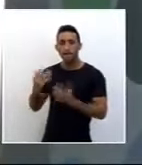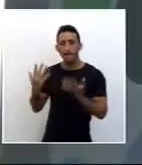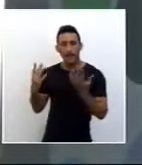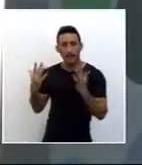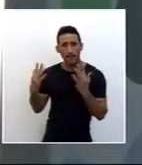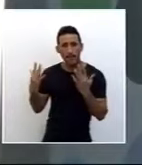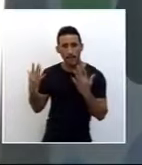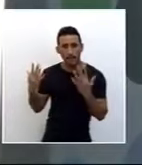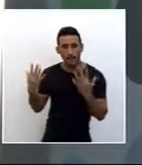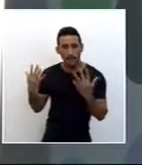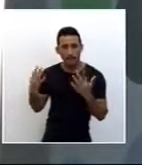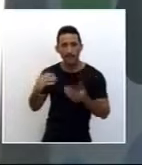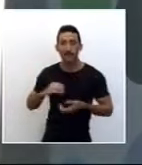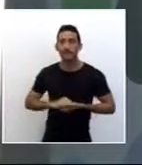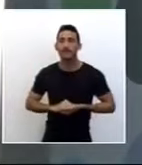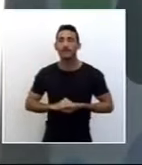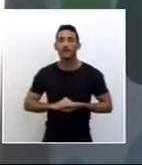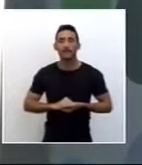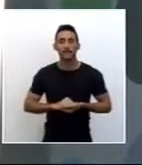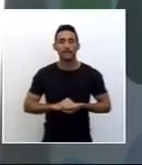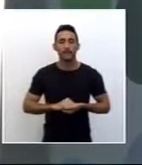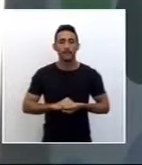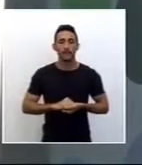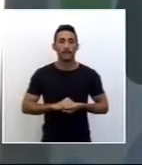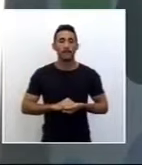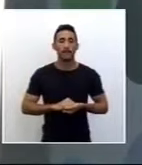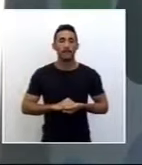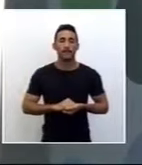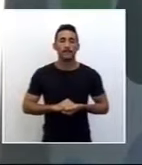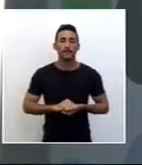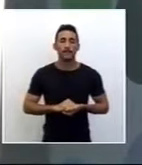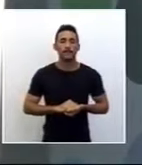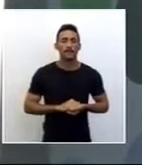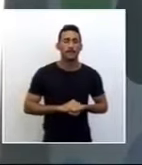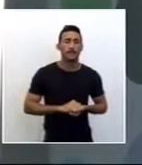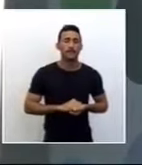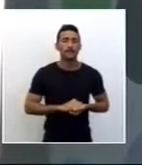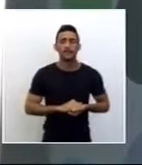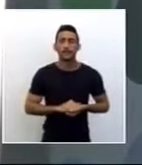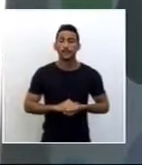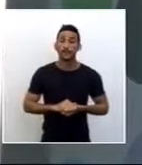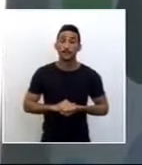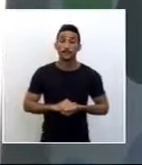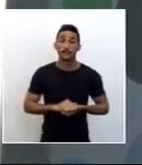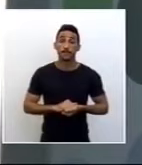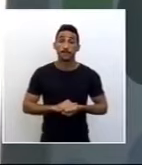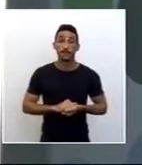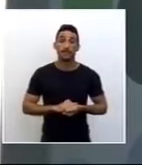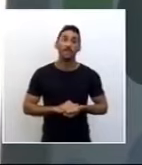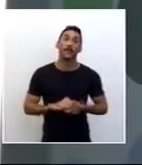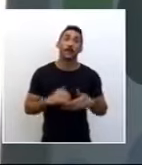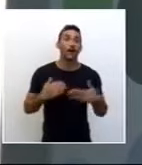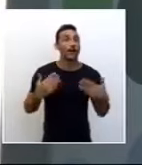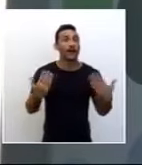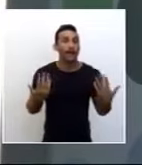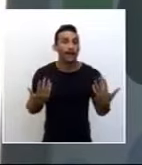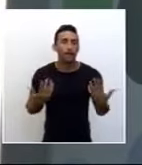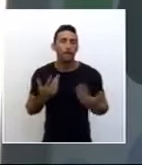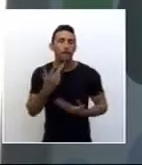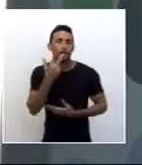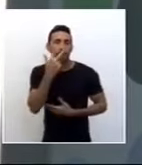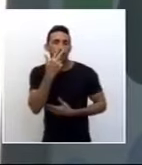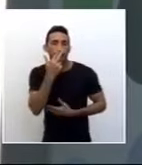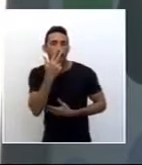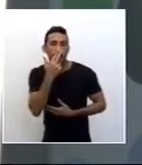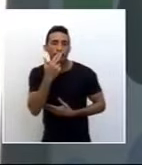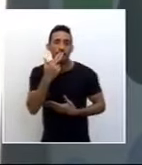organization o what's the name of the organization Ok é uma repetição daquela pergunta que já foi isso aí tá né